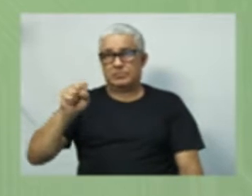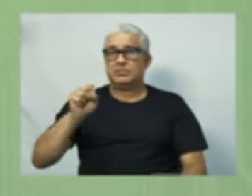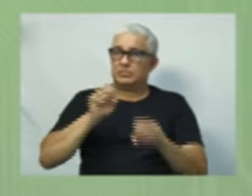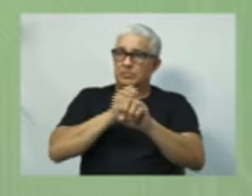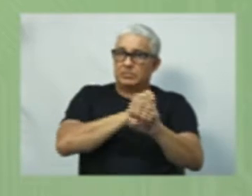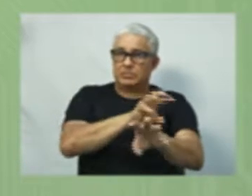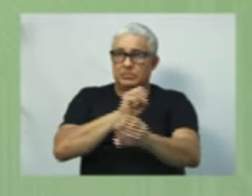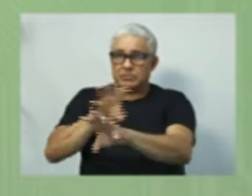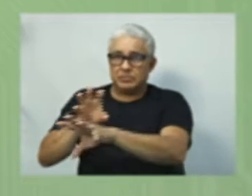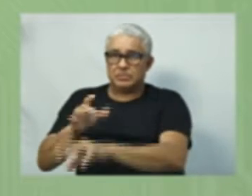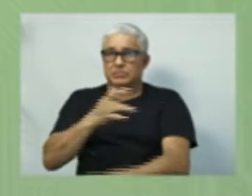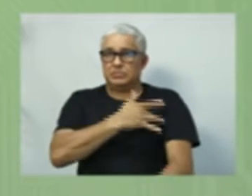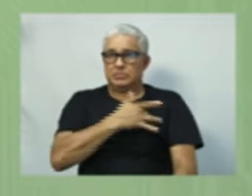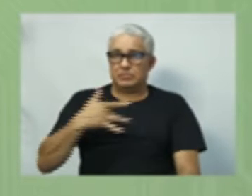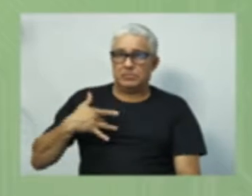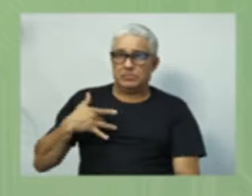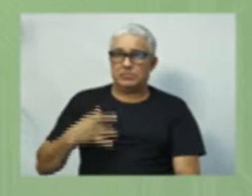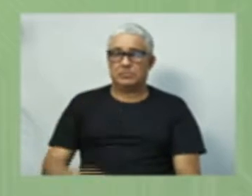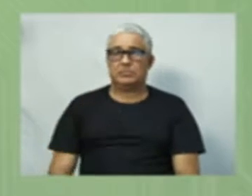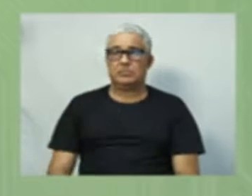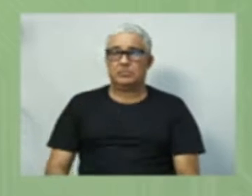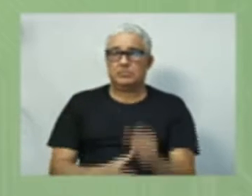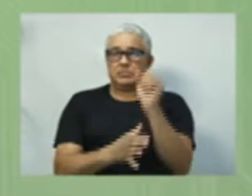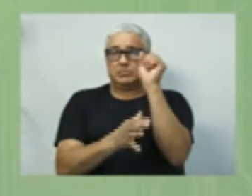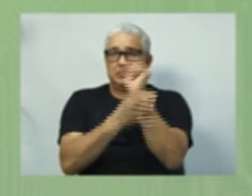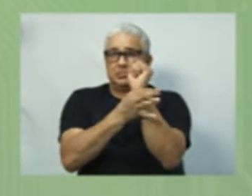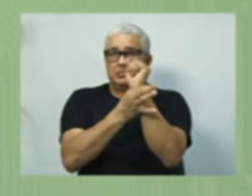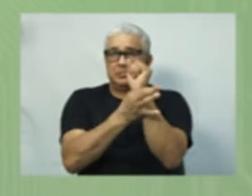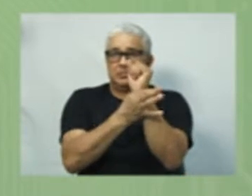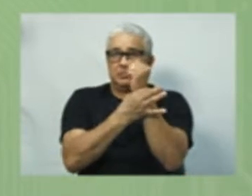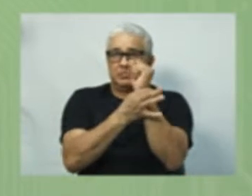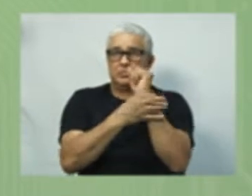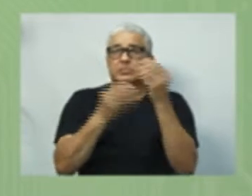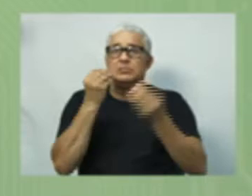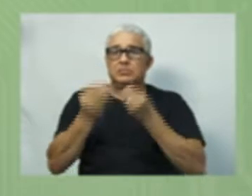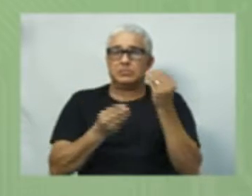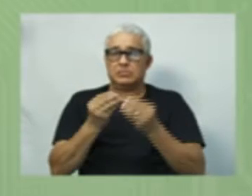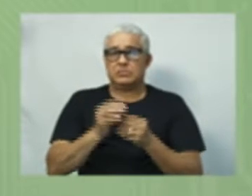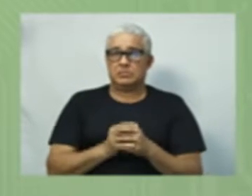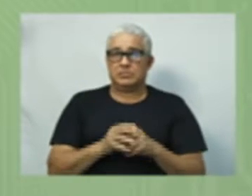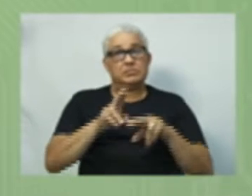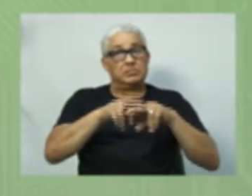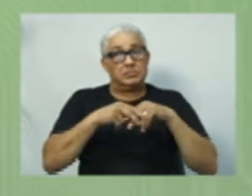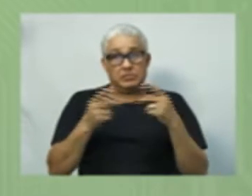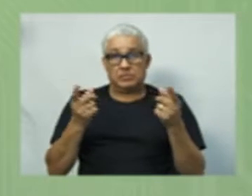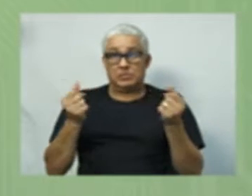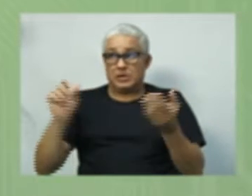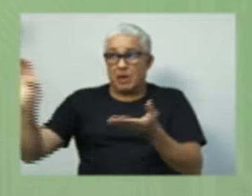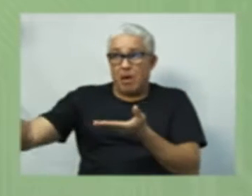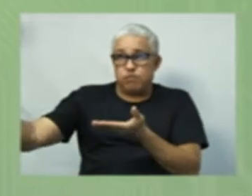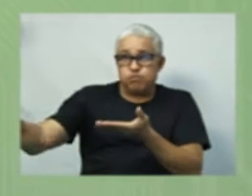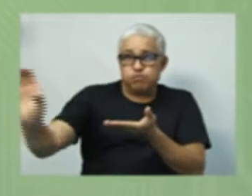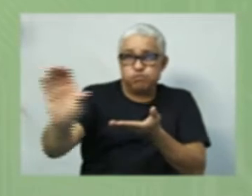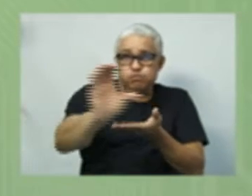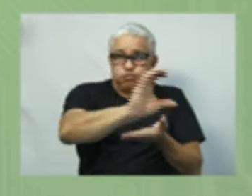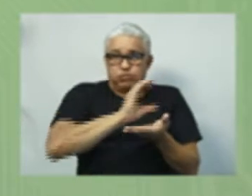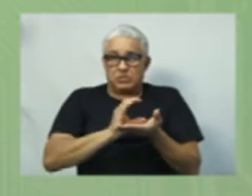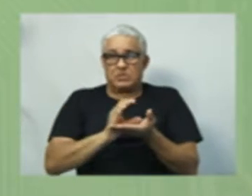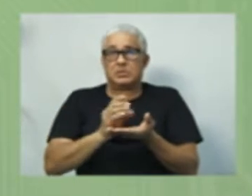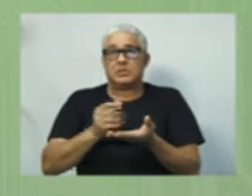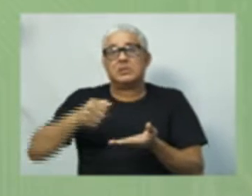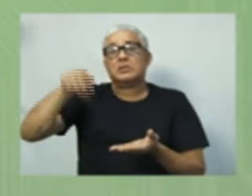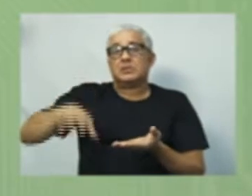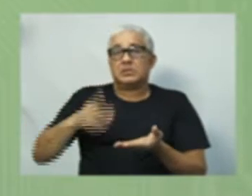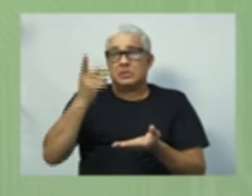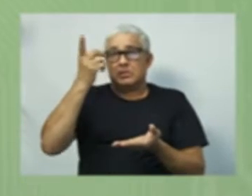educação, da saúde, da segurança? Através do dinheiro arrecadado. Quem financia esse dinheiro? Quem